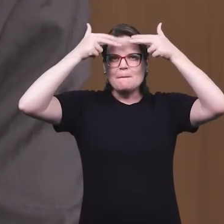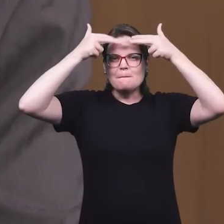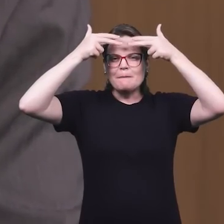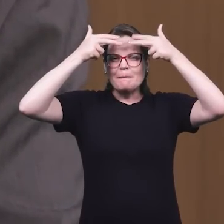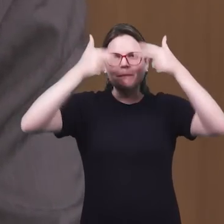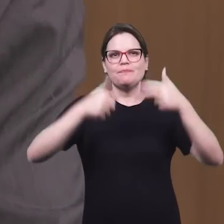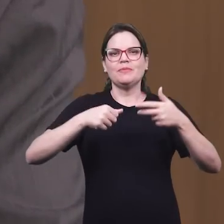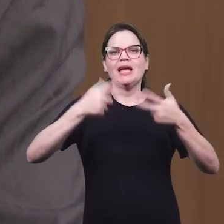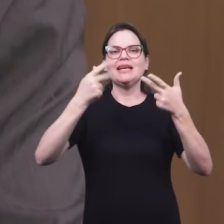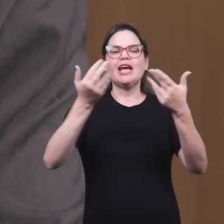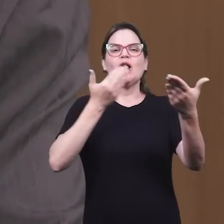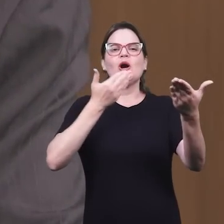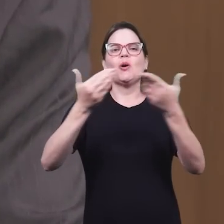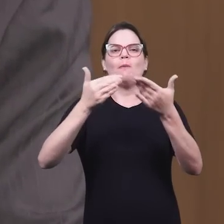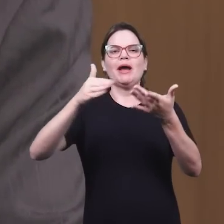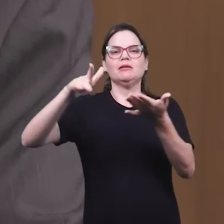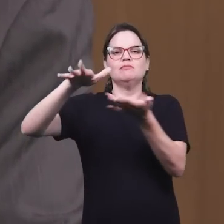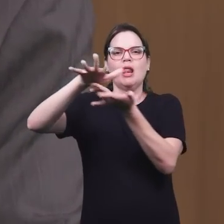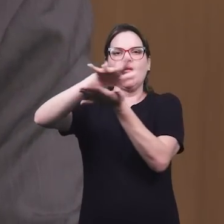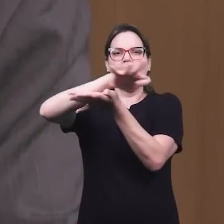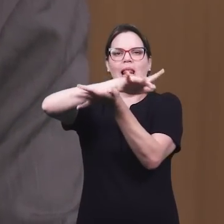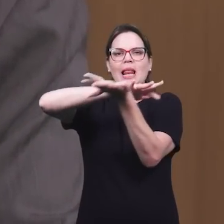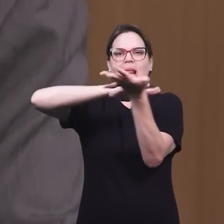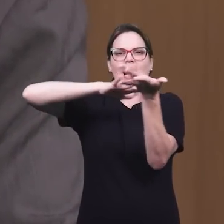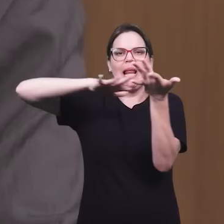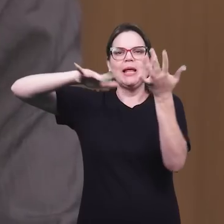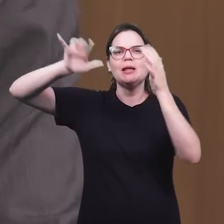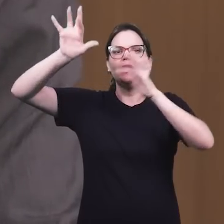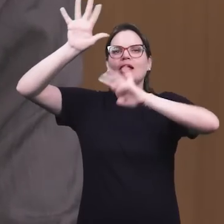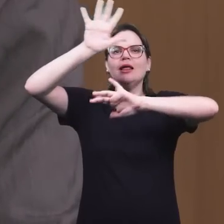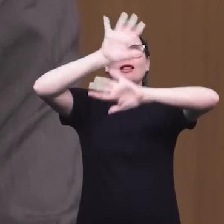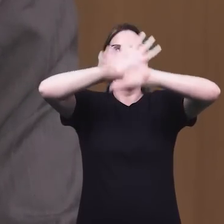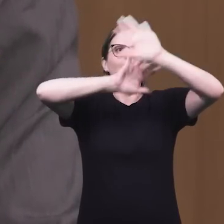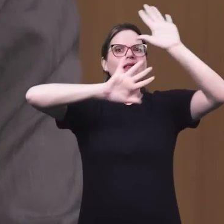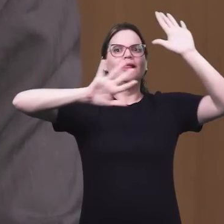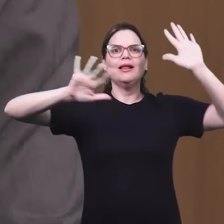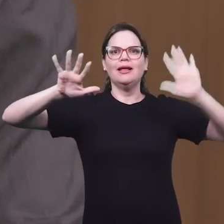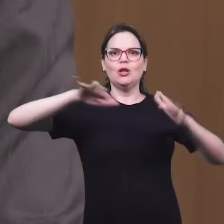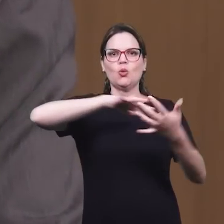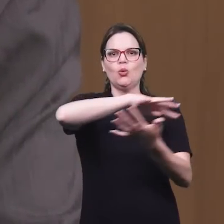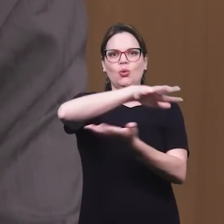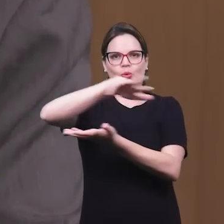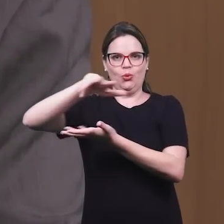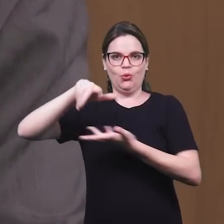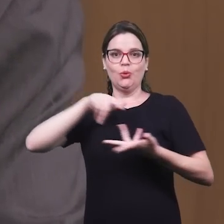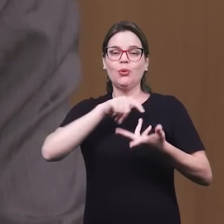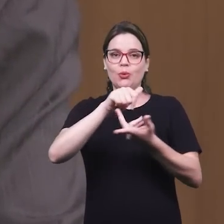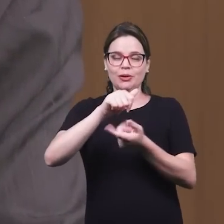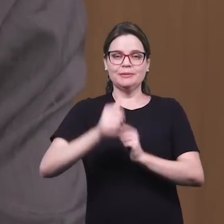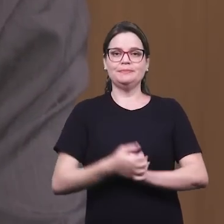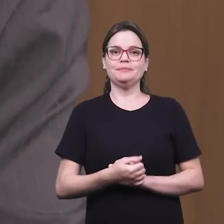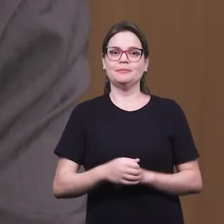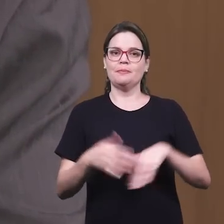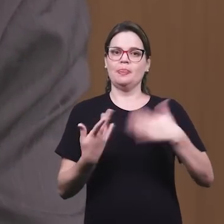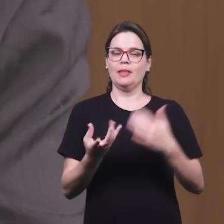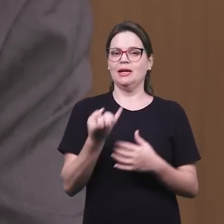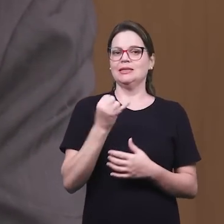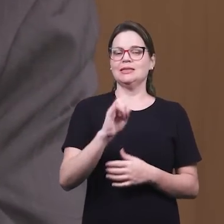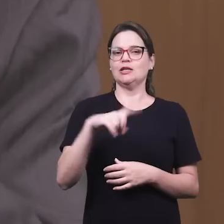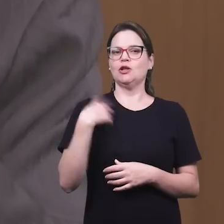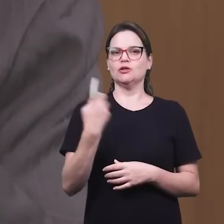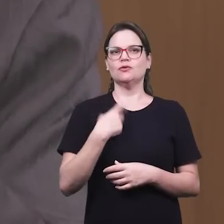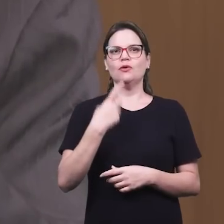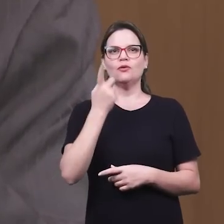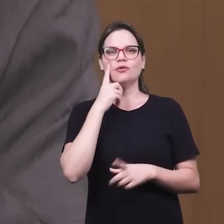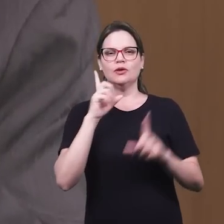os bilhões de galáxias que tem no universo. Então, se nós formos imaginarmos a proximidade do que Deus criou em nossas